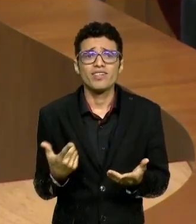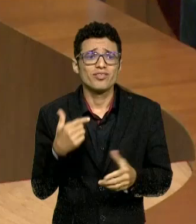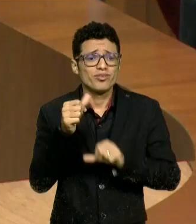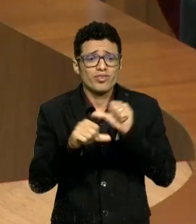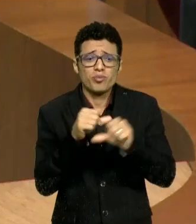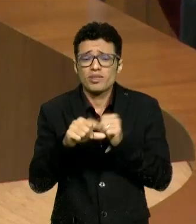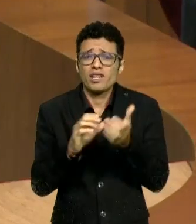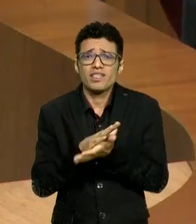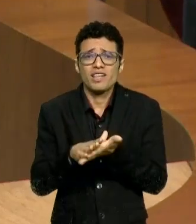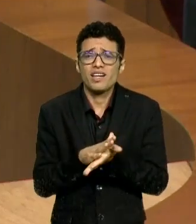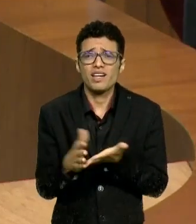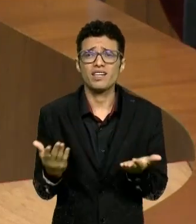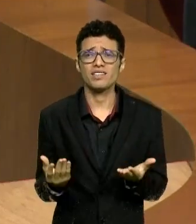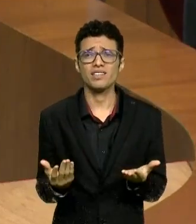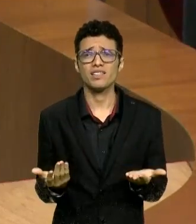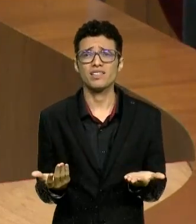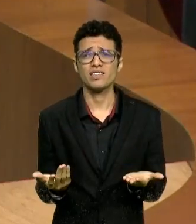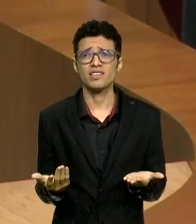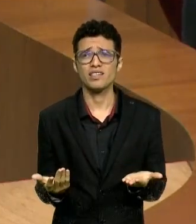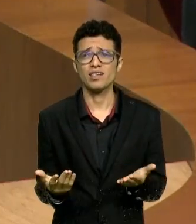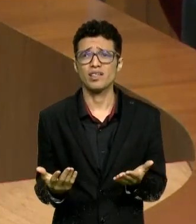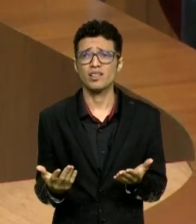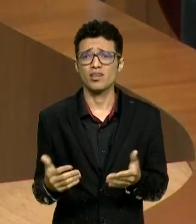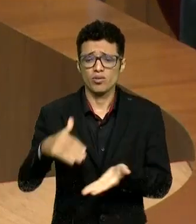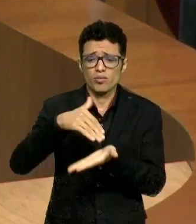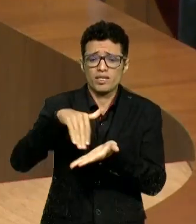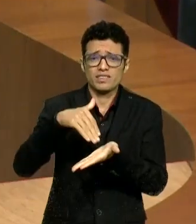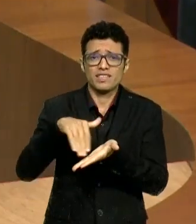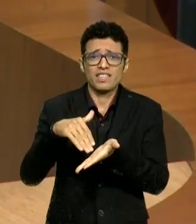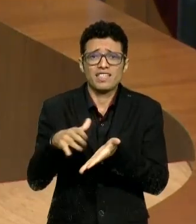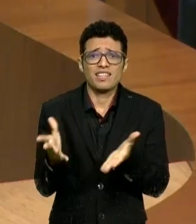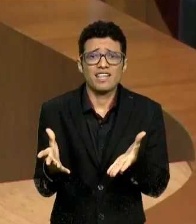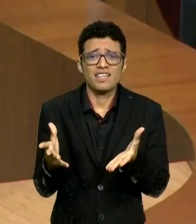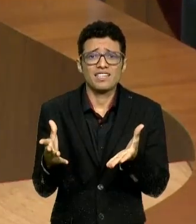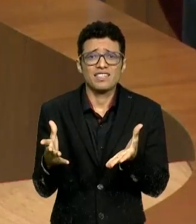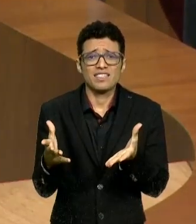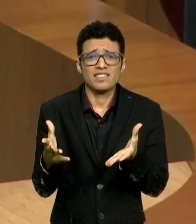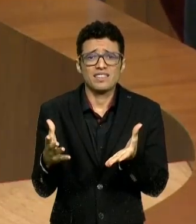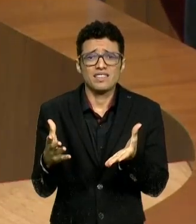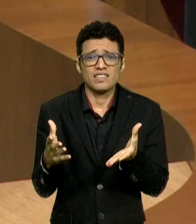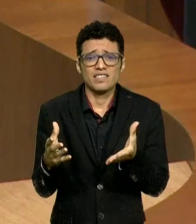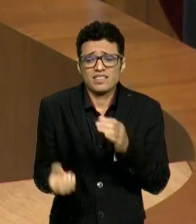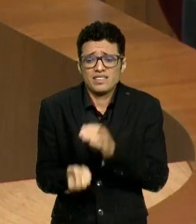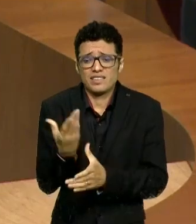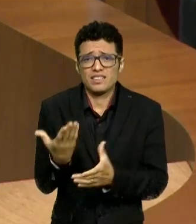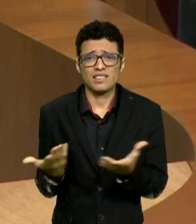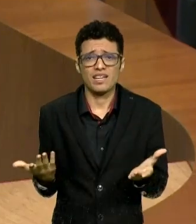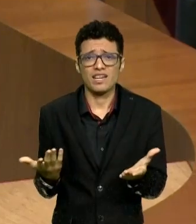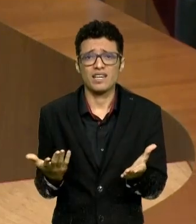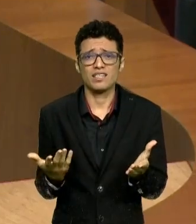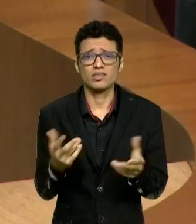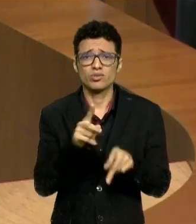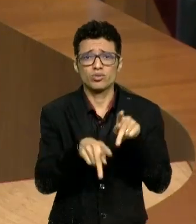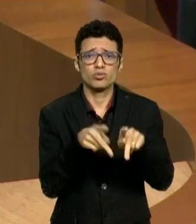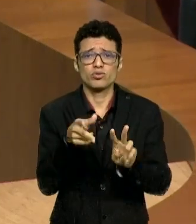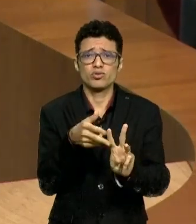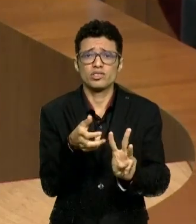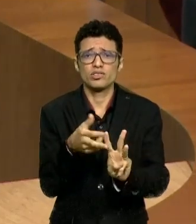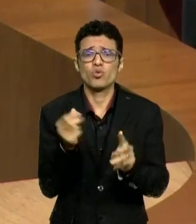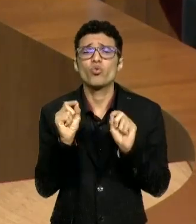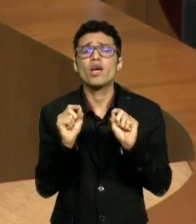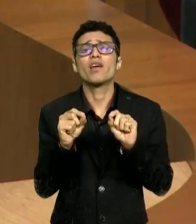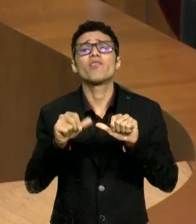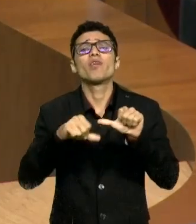que é que vai mudar nas políticas públicas, efetivamente, dos povos originários, nossos